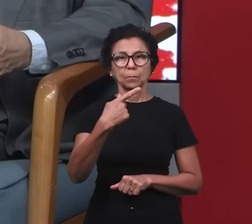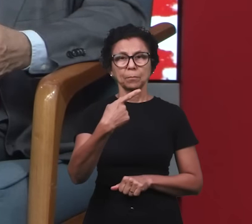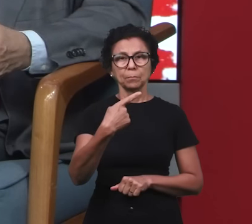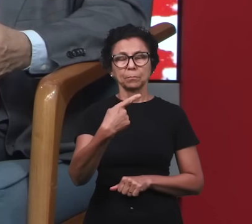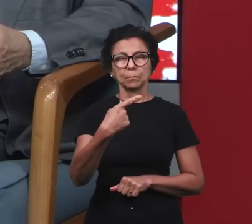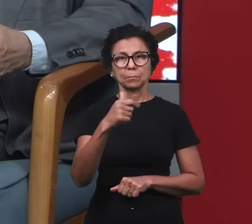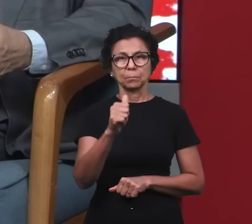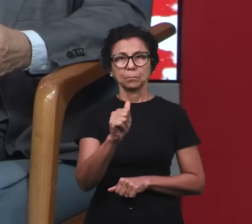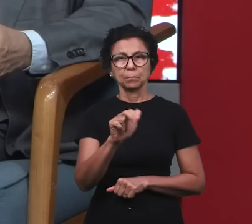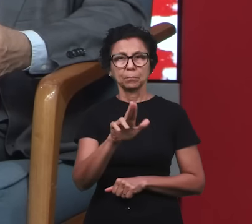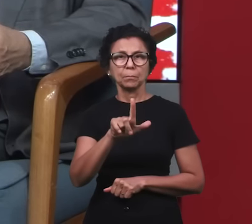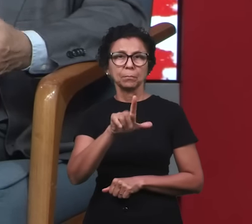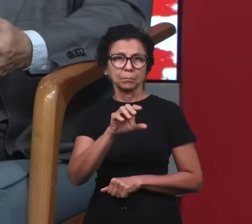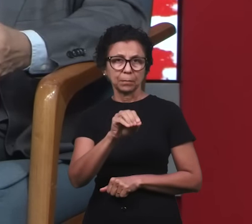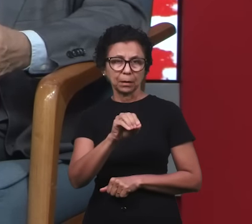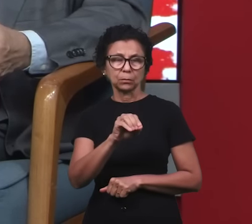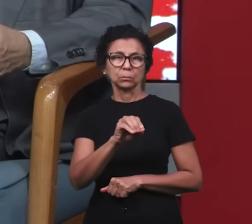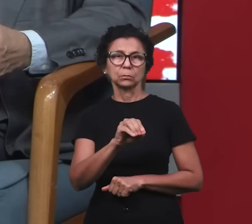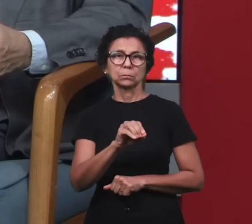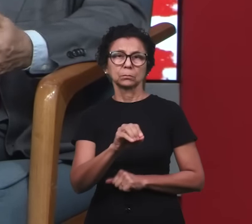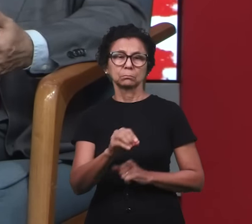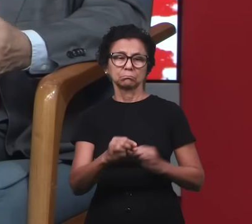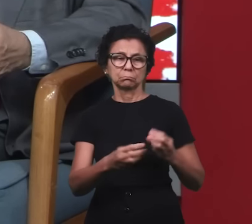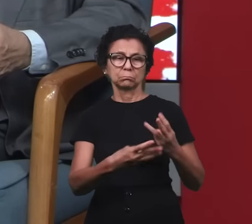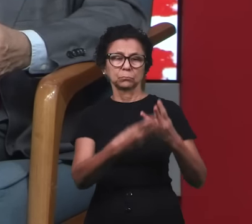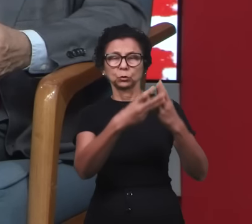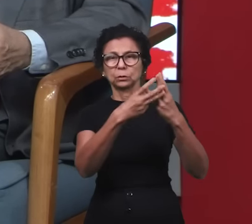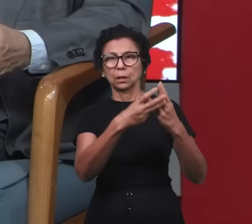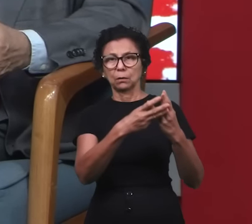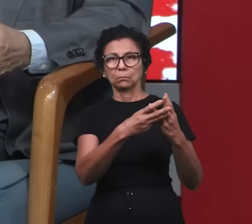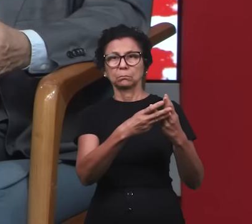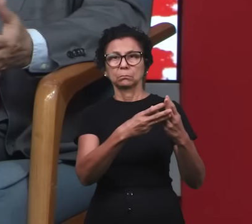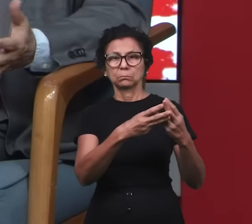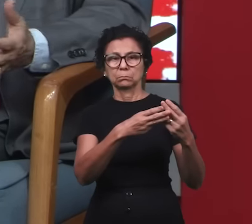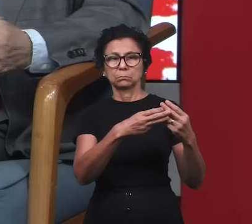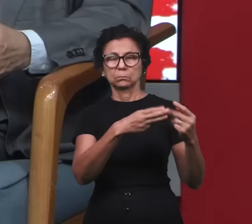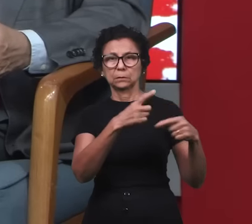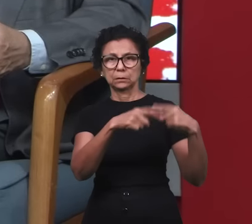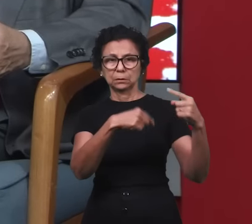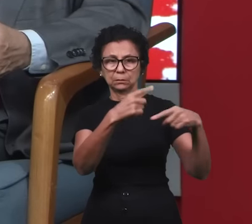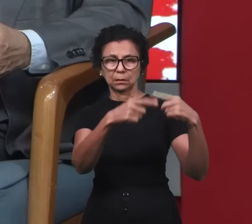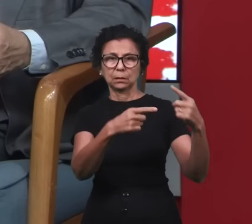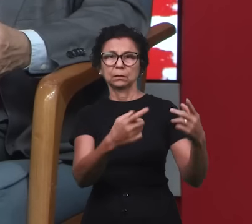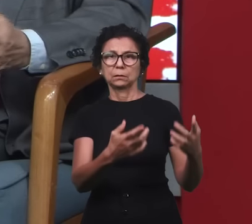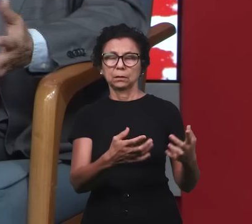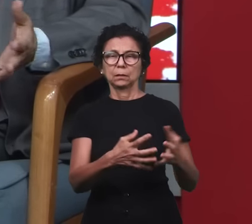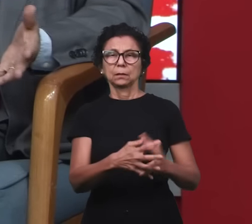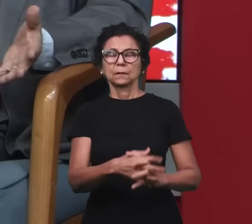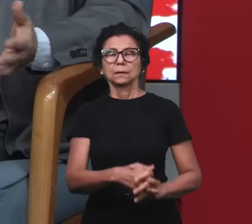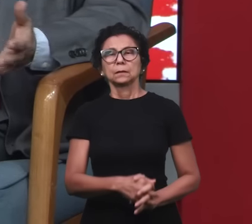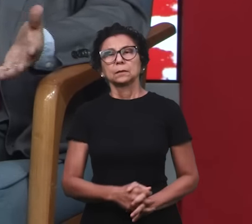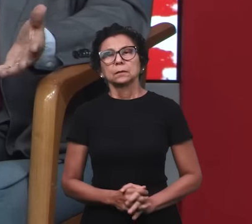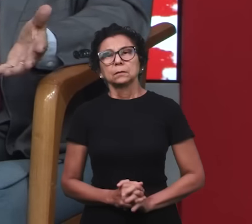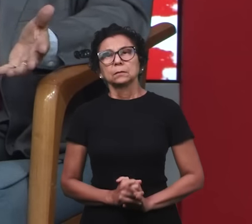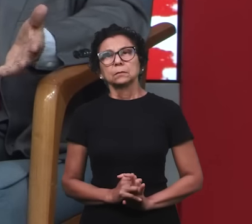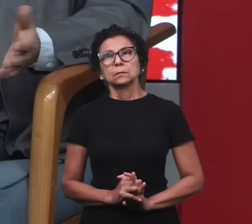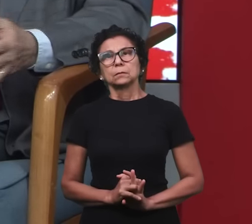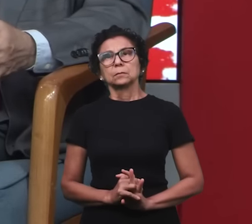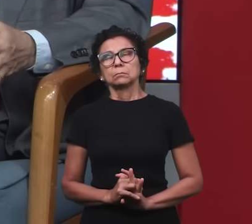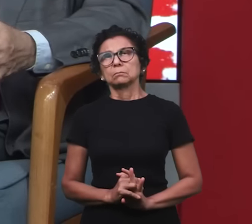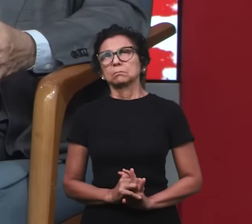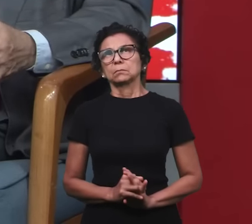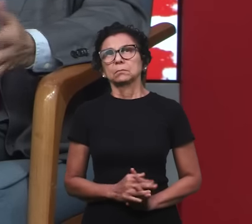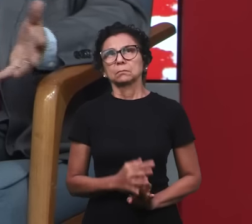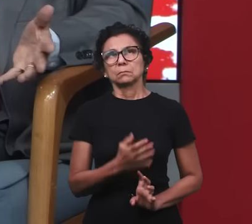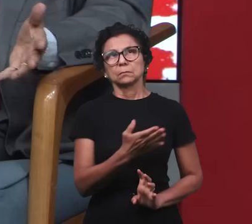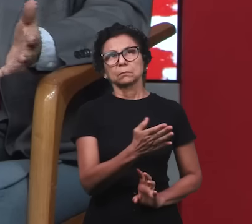judeu, né, por descendência, tinha, por nascimento, podia dizer que ele